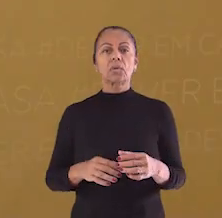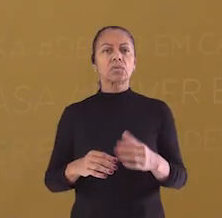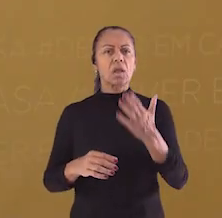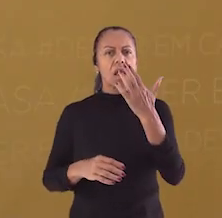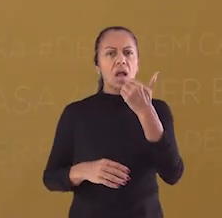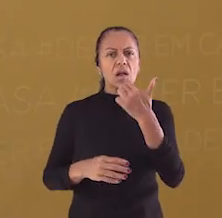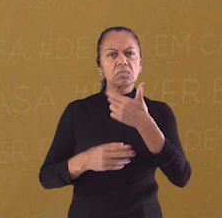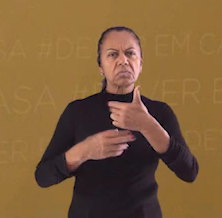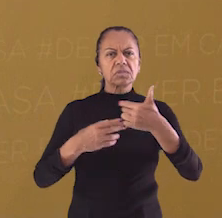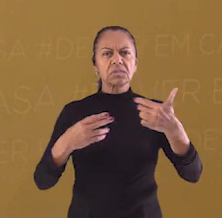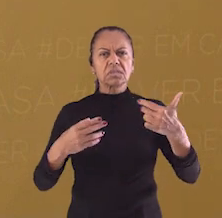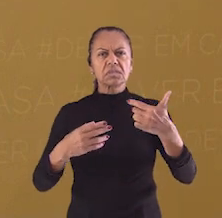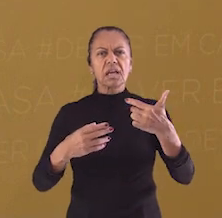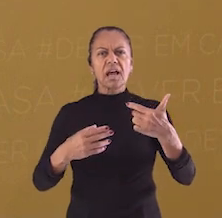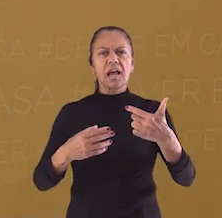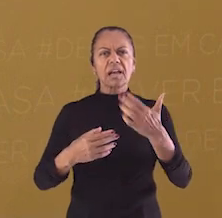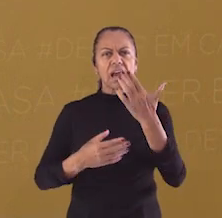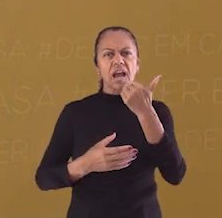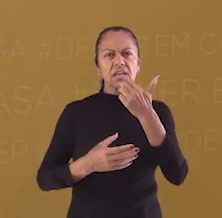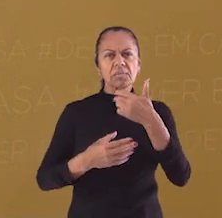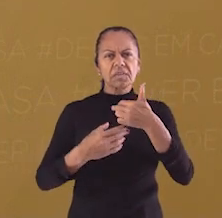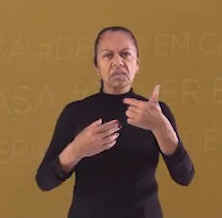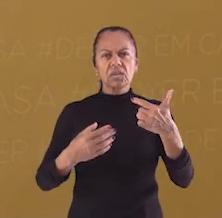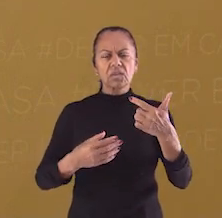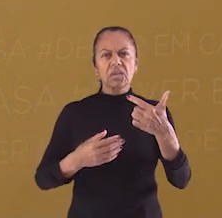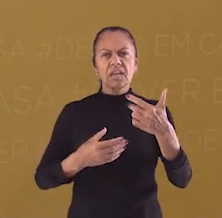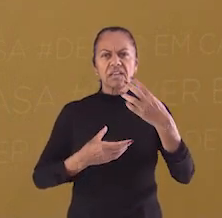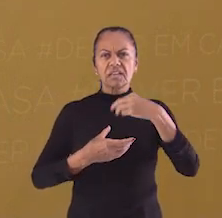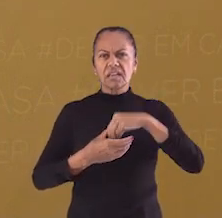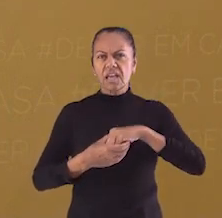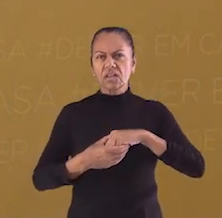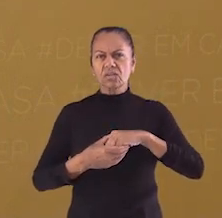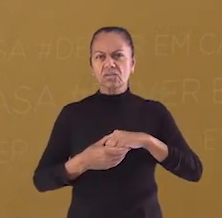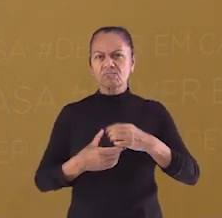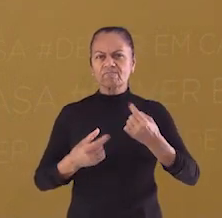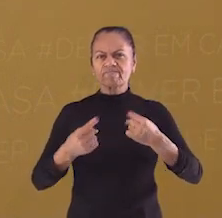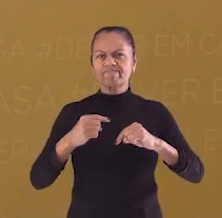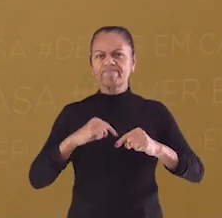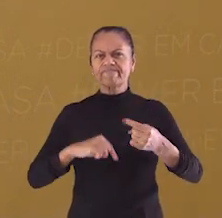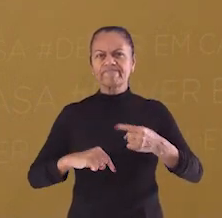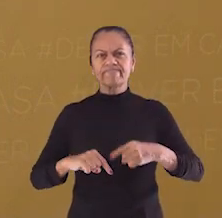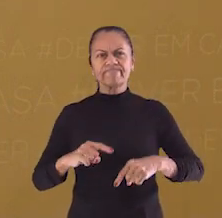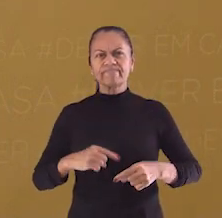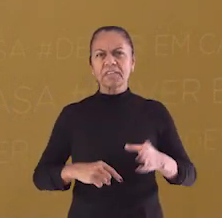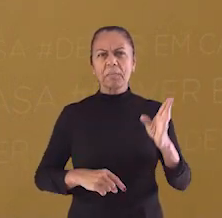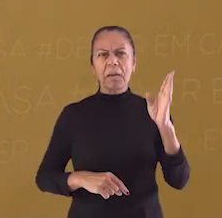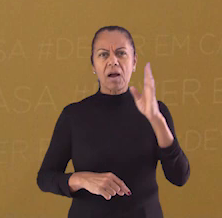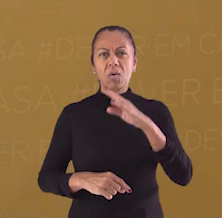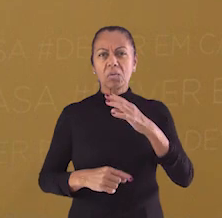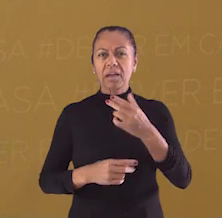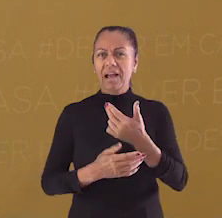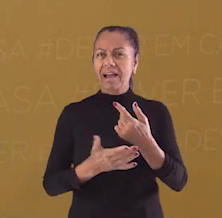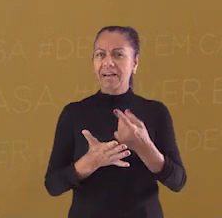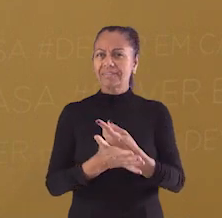mais sério porque distúrbios alimentares se relacionam com o mau funcionamento do nosso organismo.